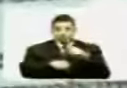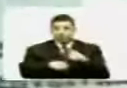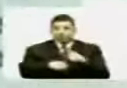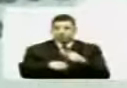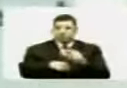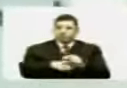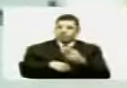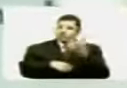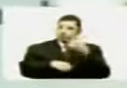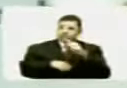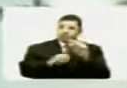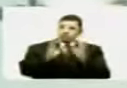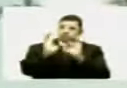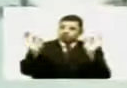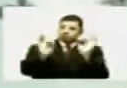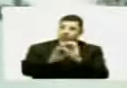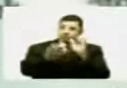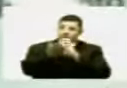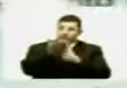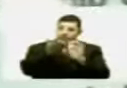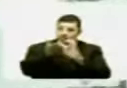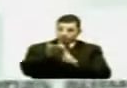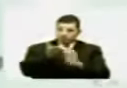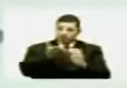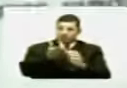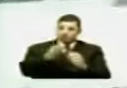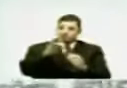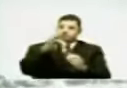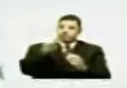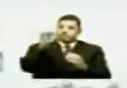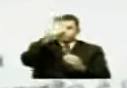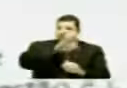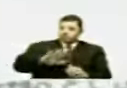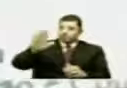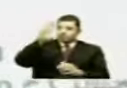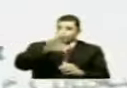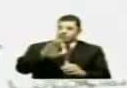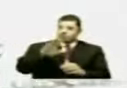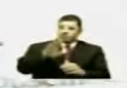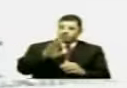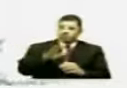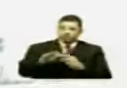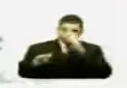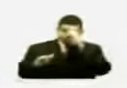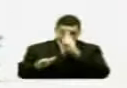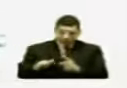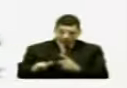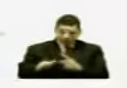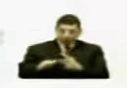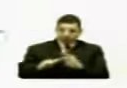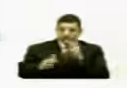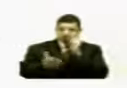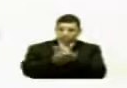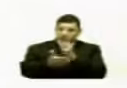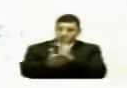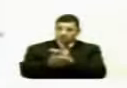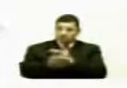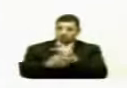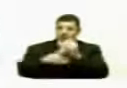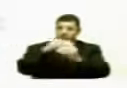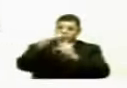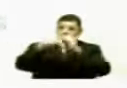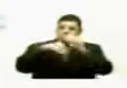não obteve da Secretaria do Tesouro Nacional autorização para continuidade